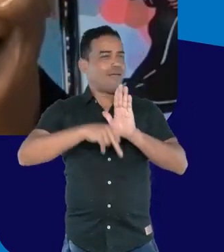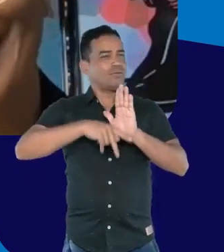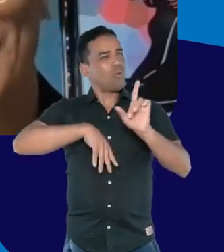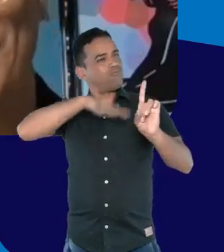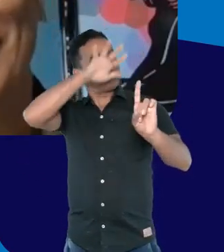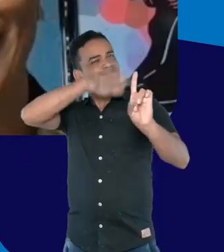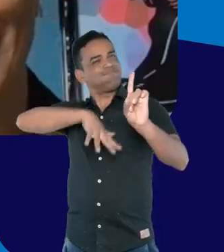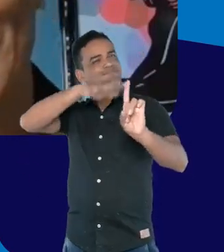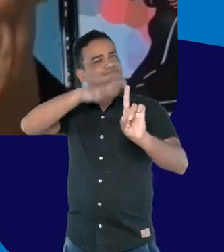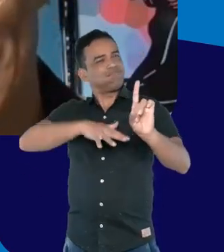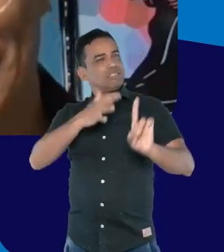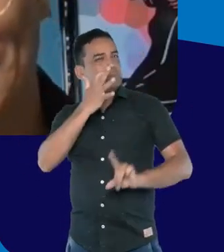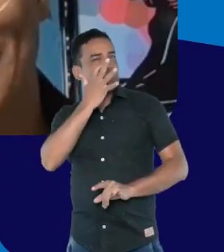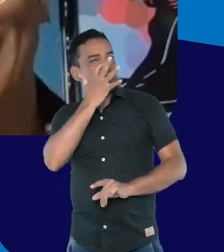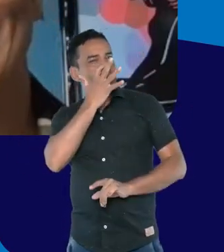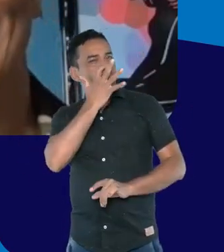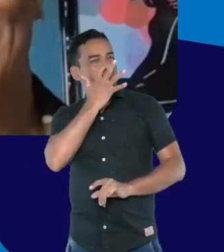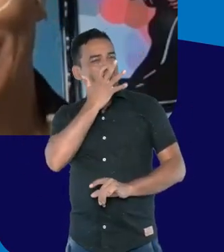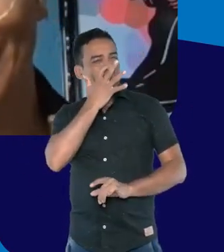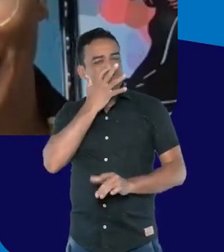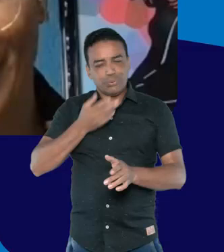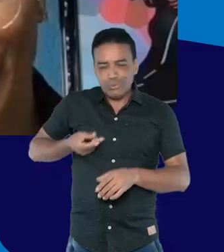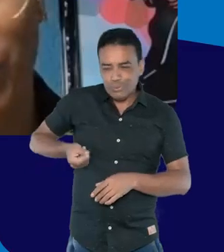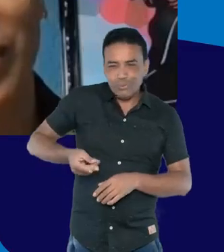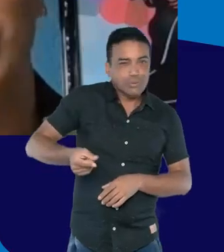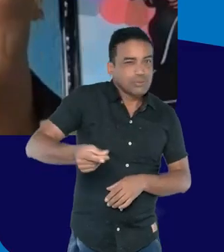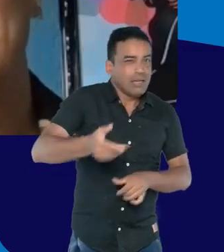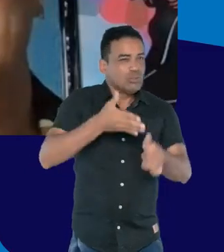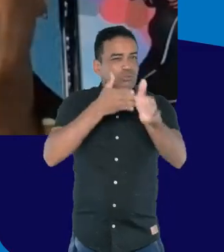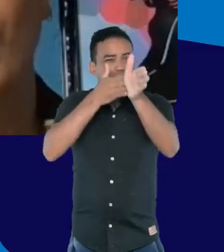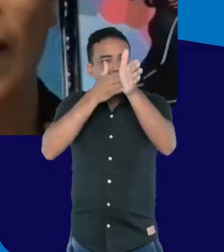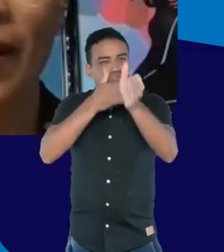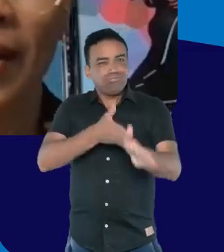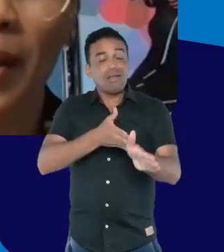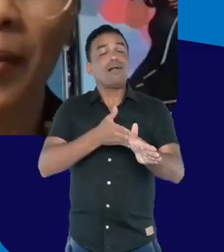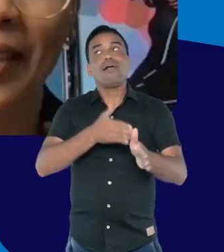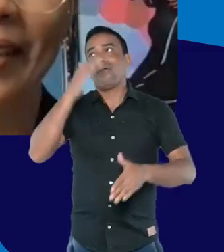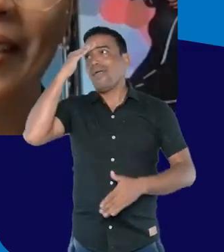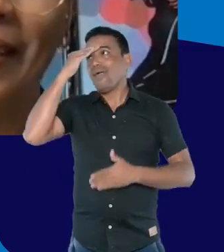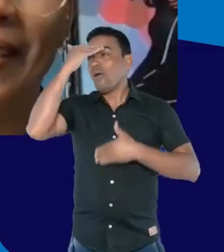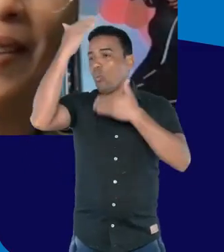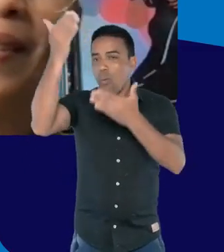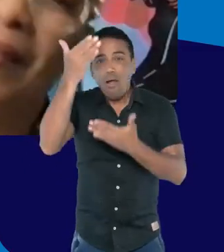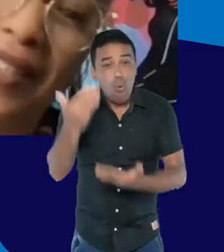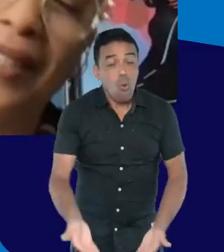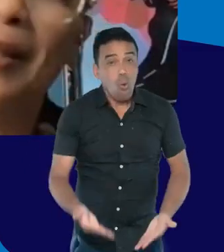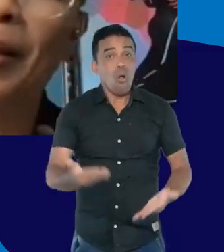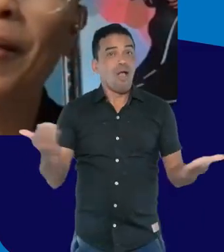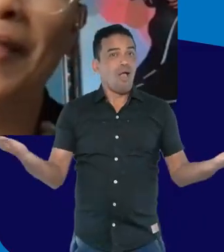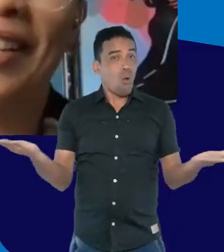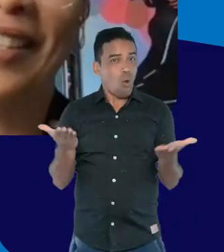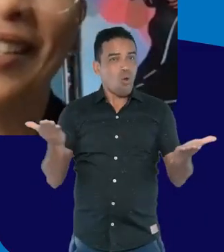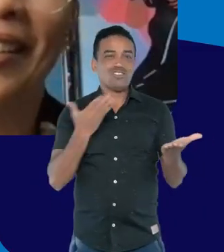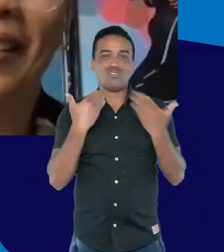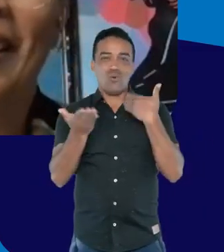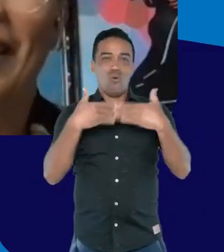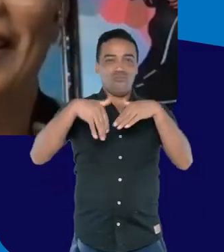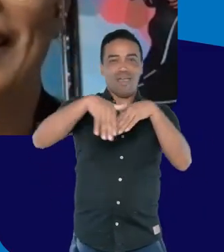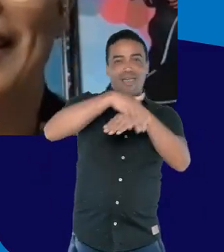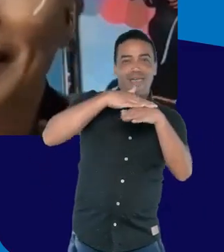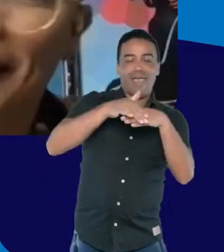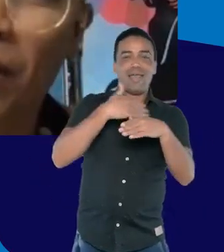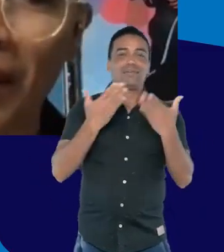fã, né, sou uma grande admiradora, já sigo há tanto tempo, então para mim é uma honra poder estar aqui fazendo essa conversa